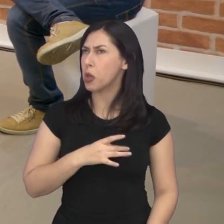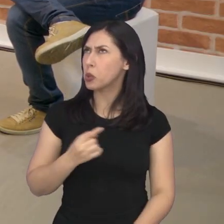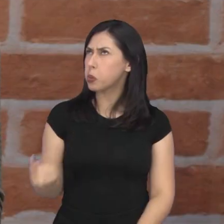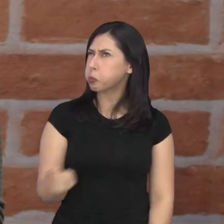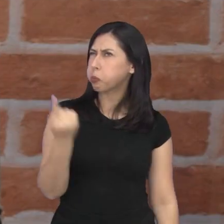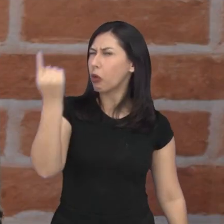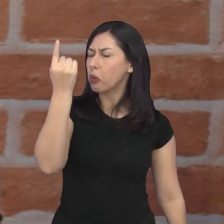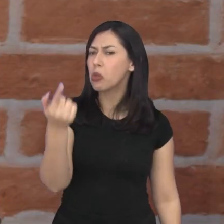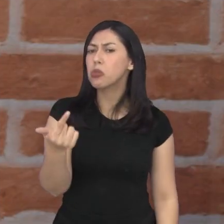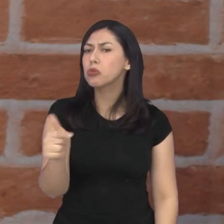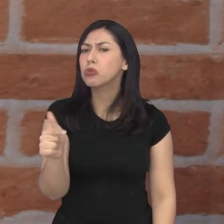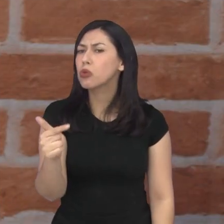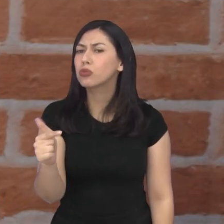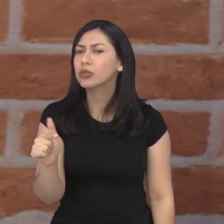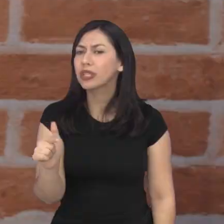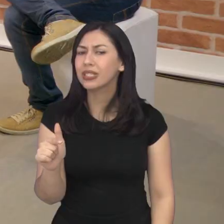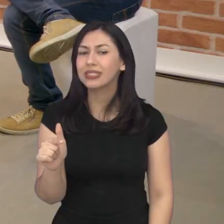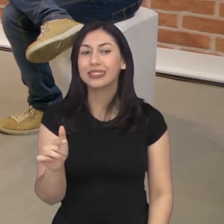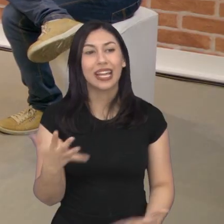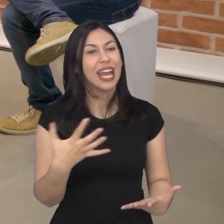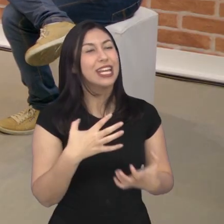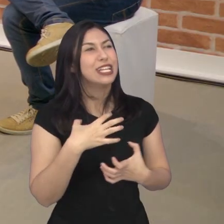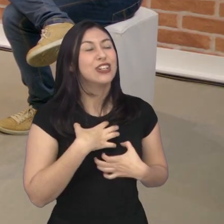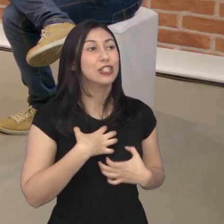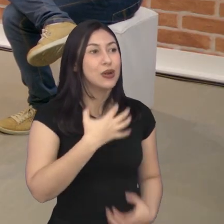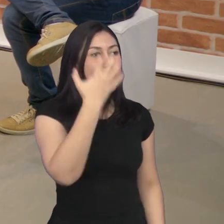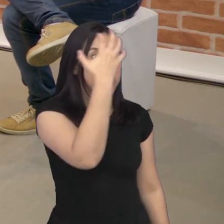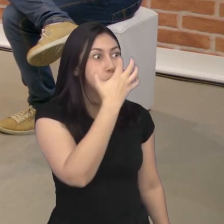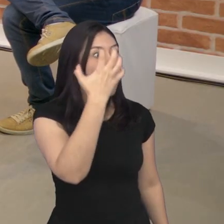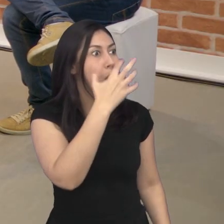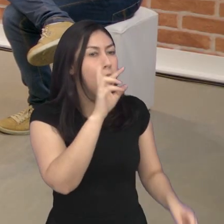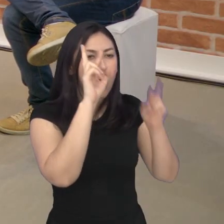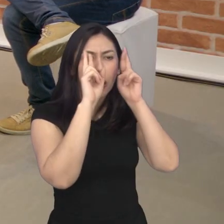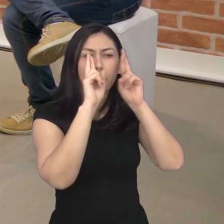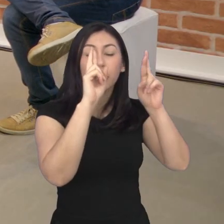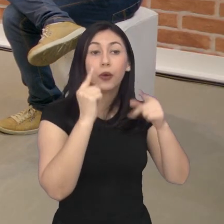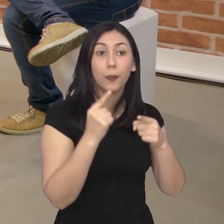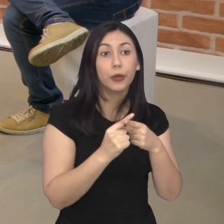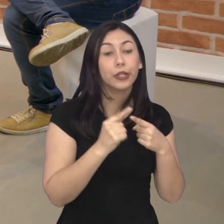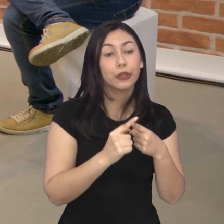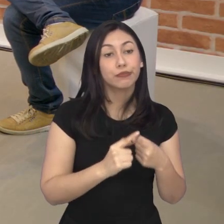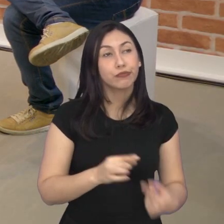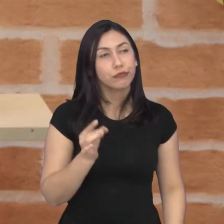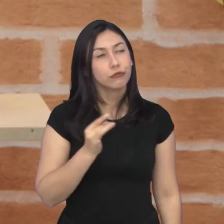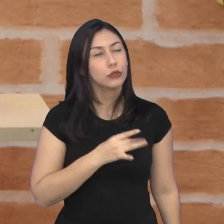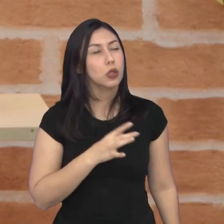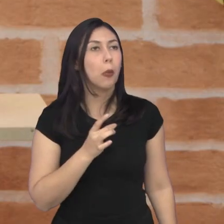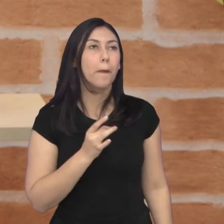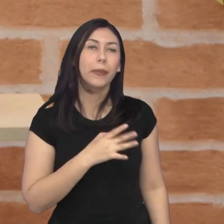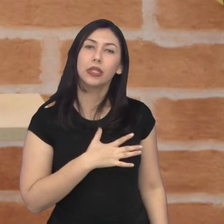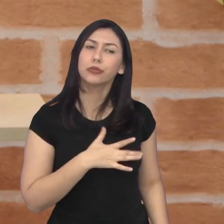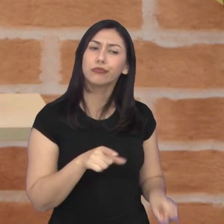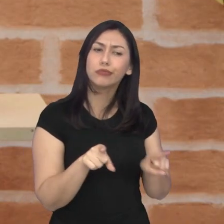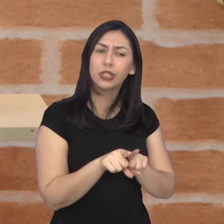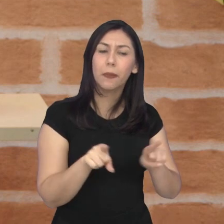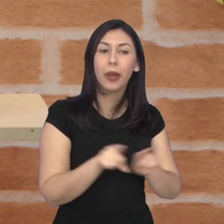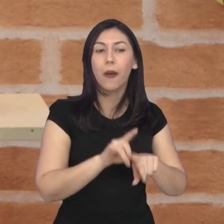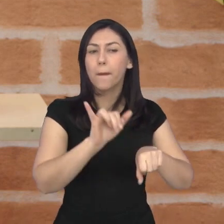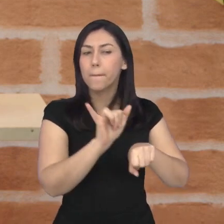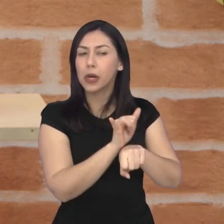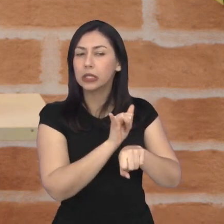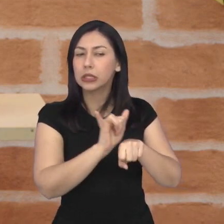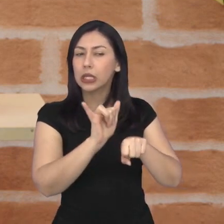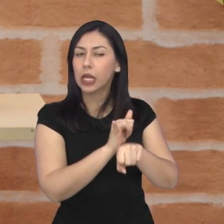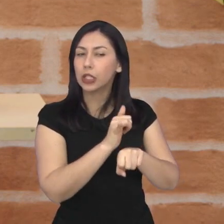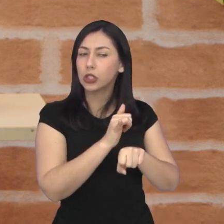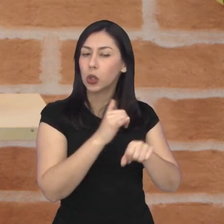altura, pelo menos no caiaque? Uma atração, né? E uma atração. É um respeito, porque o medo... ele também é um sinal de defesa do próprio